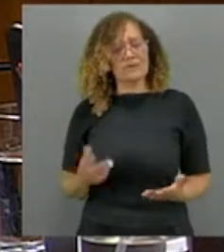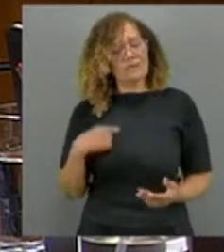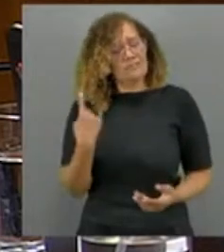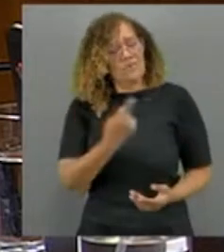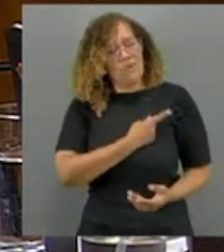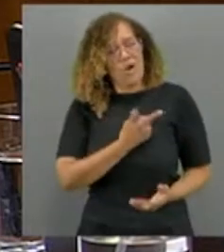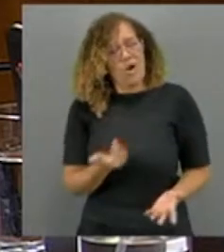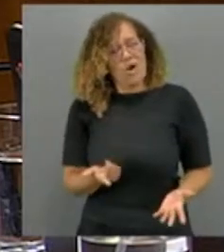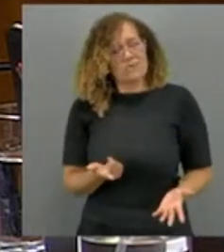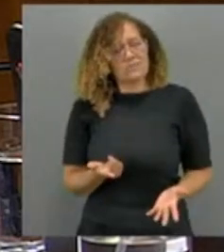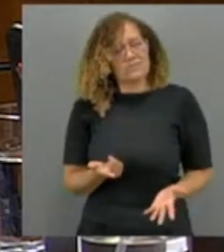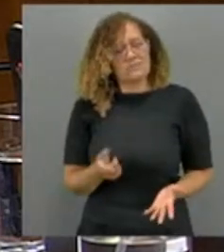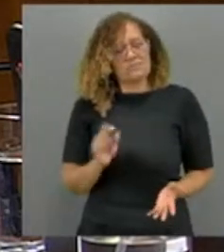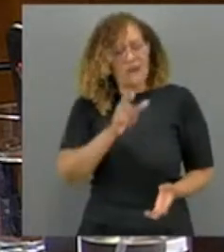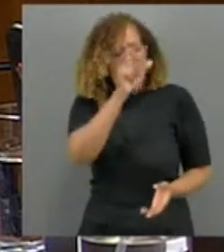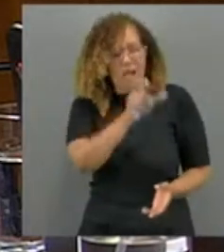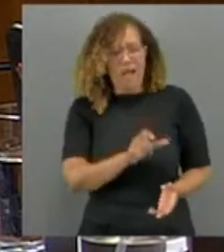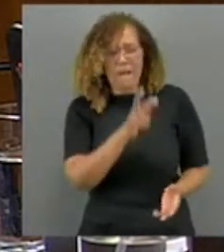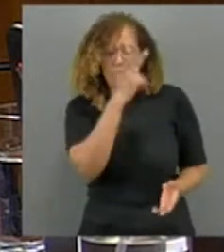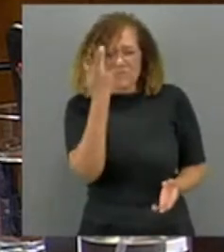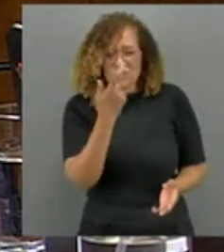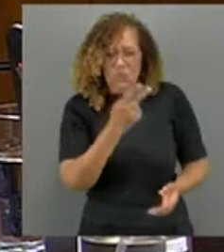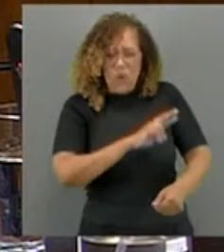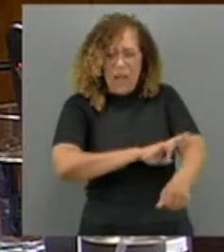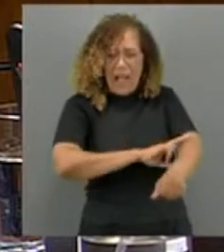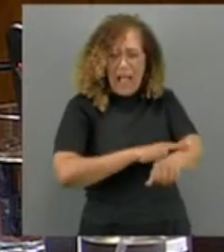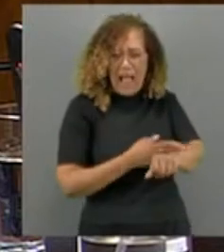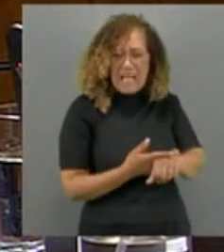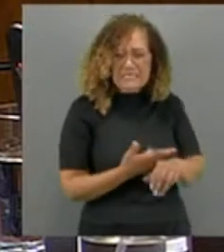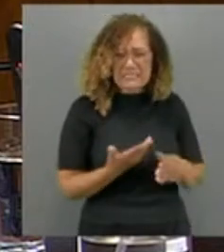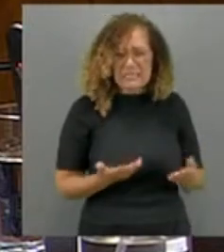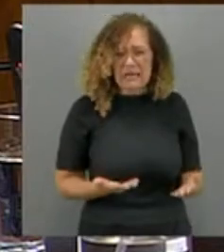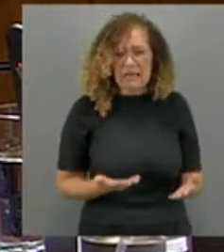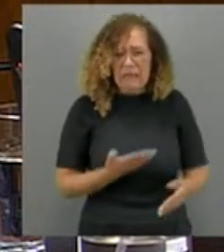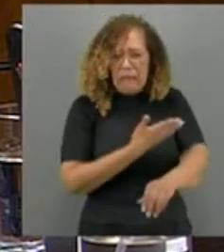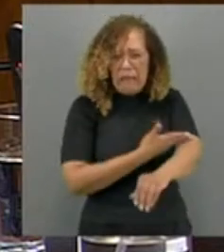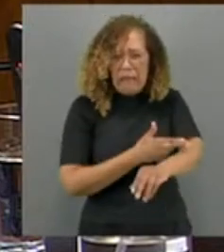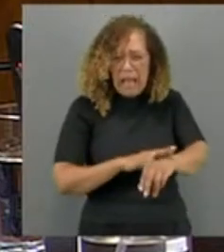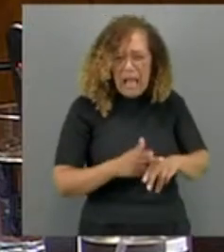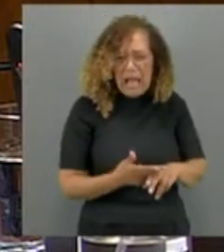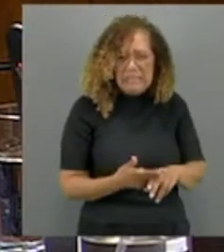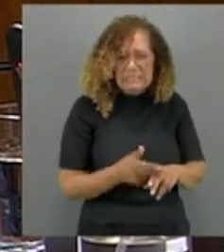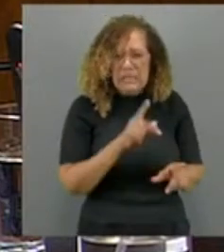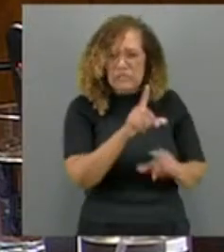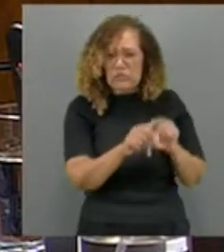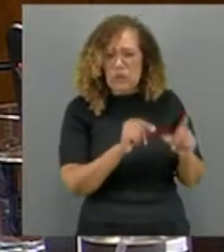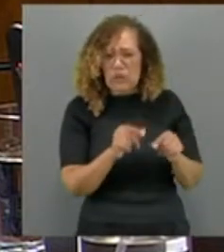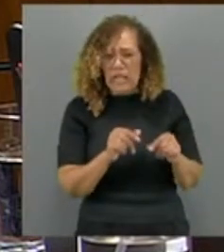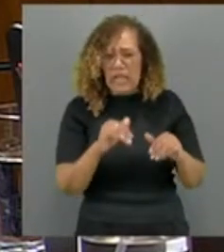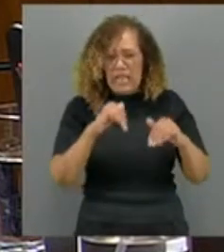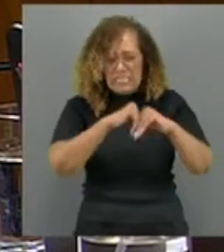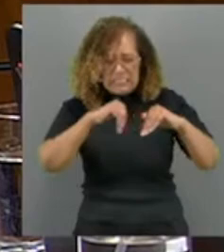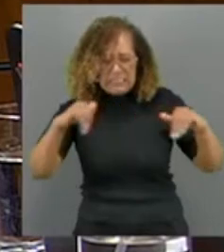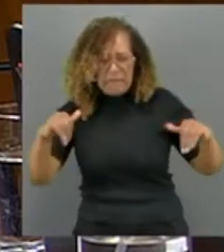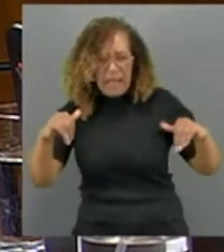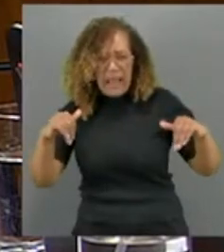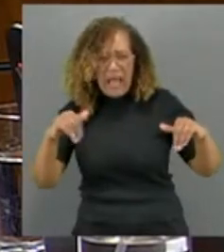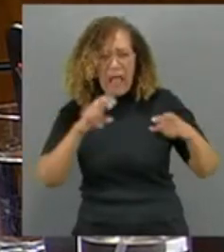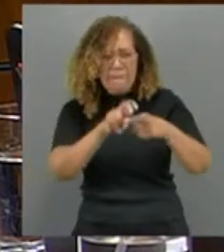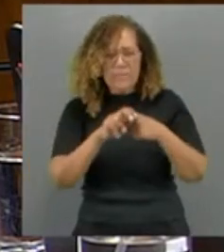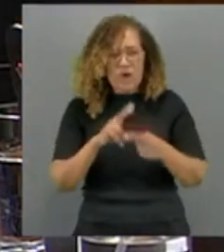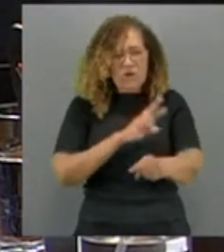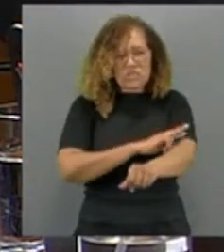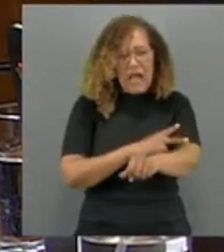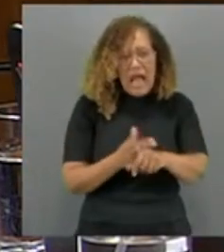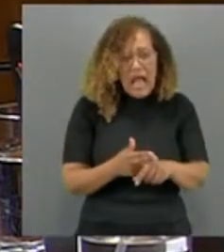vai distinguir alguém pela raça, estereotipar as pessoas pela raça, rotular as pessoas pela raça, dividir as pessoas pela raça. A gente